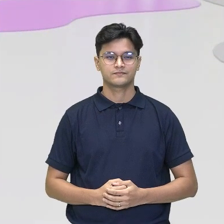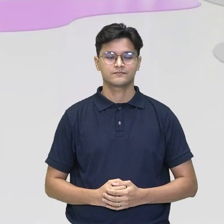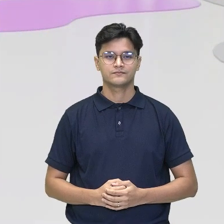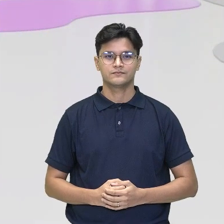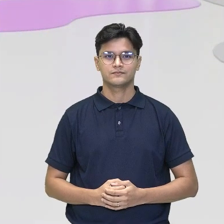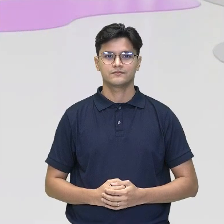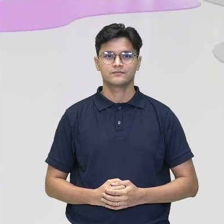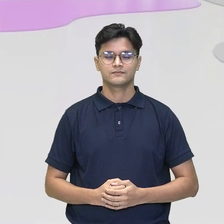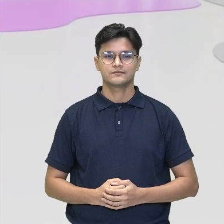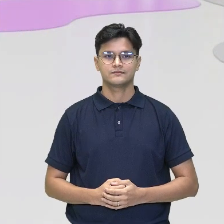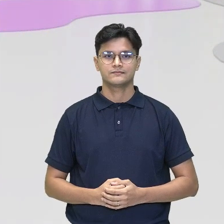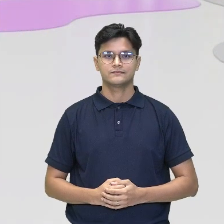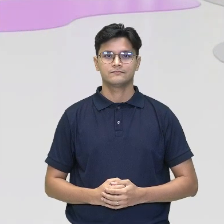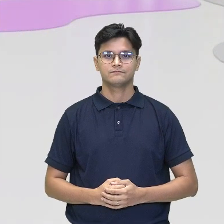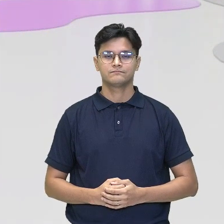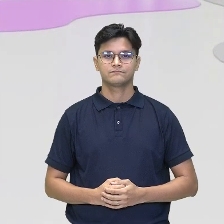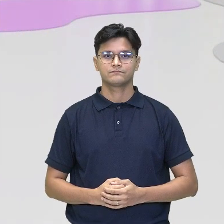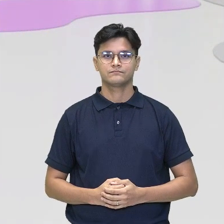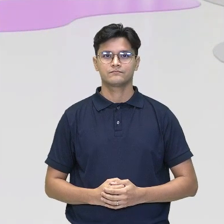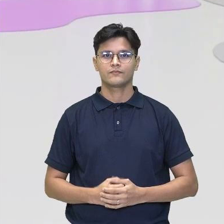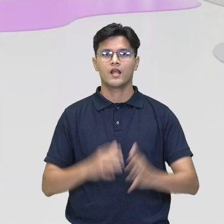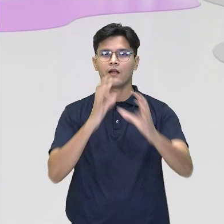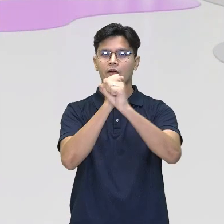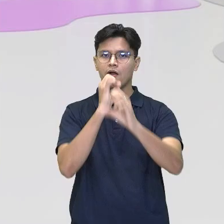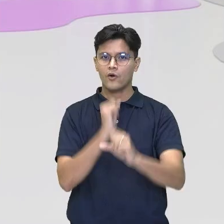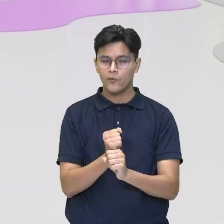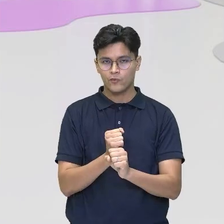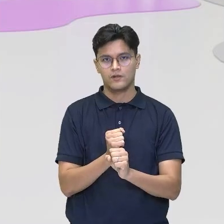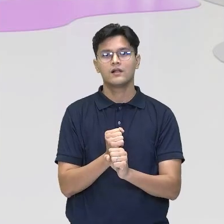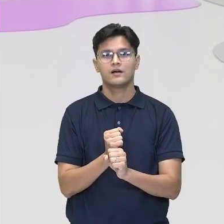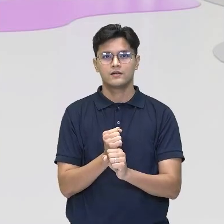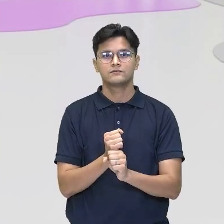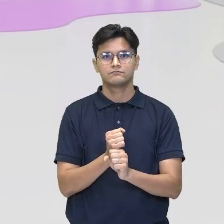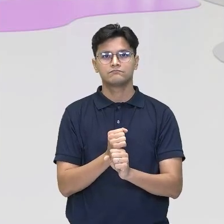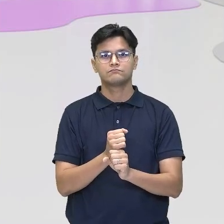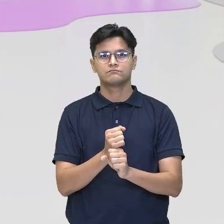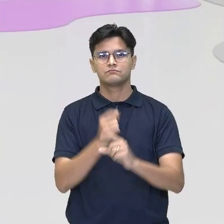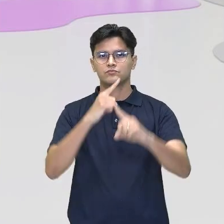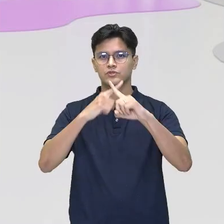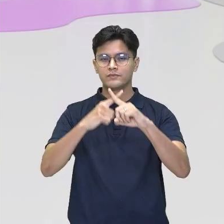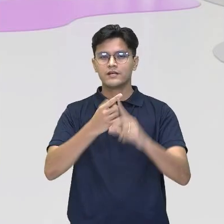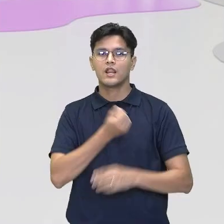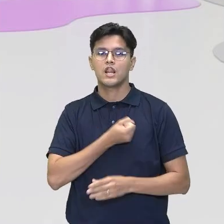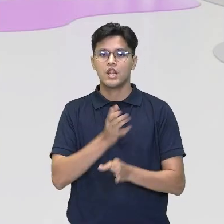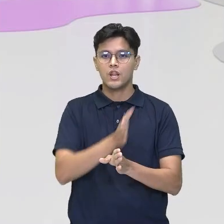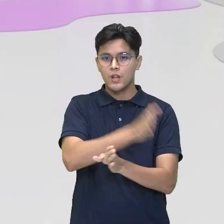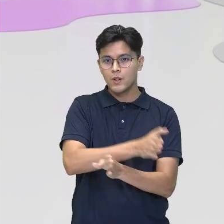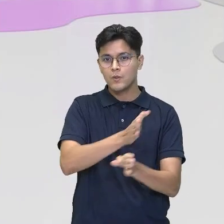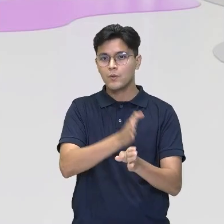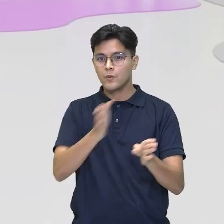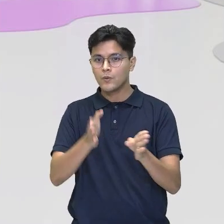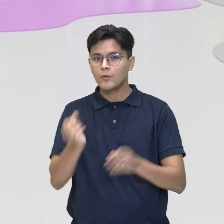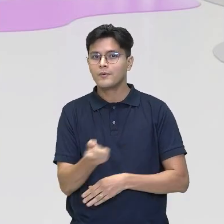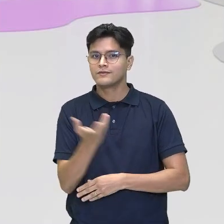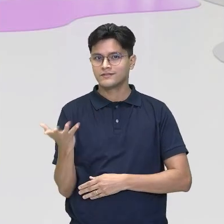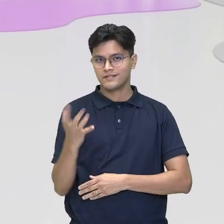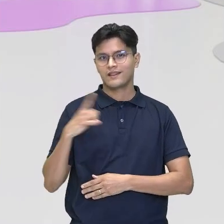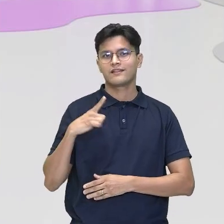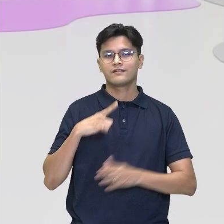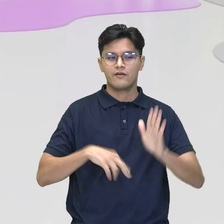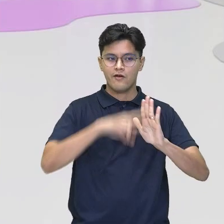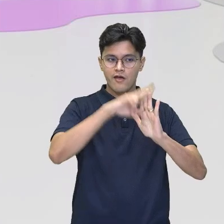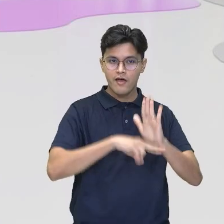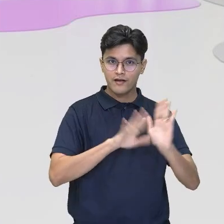Para a gente multiplicar os números inteiros, existe uma regra para quando os sinais forem iguais e uma regra para quando os sinais